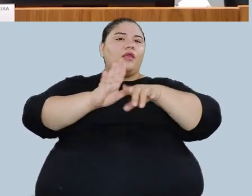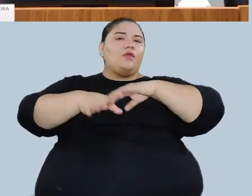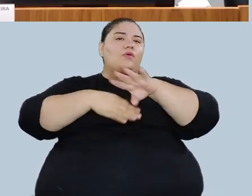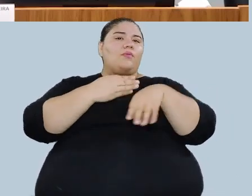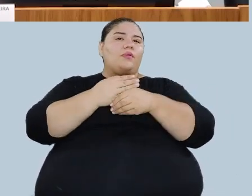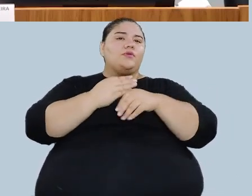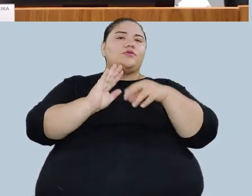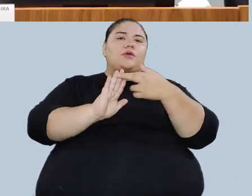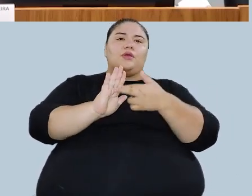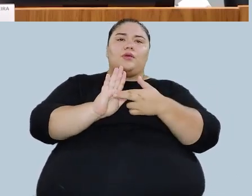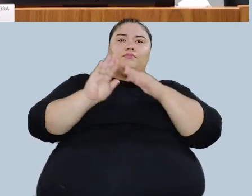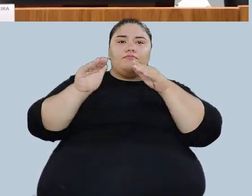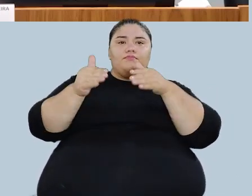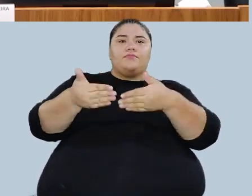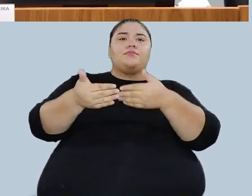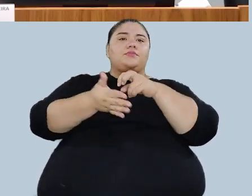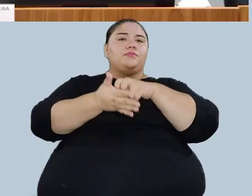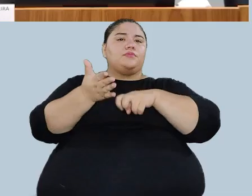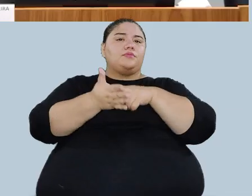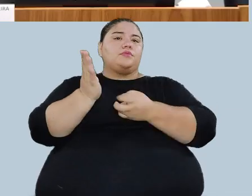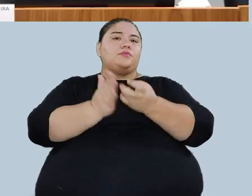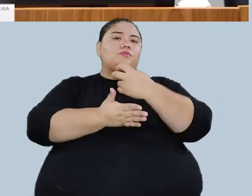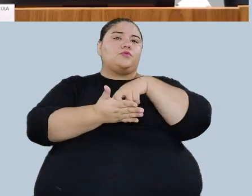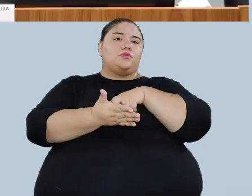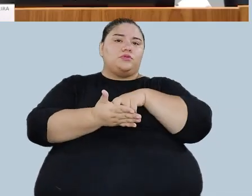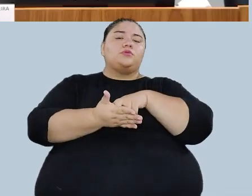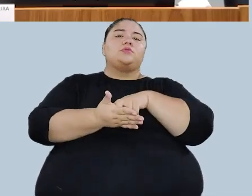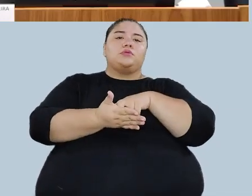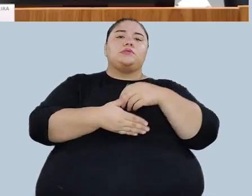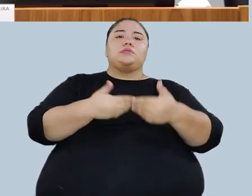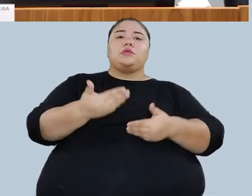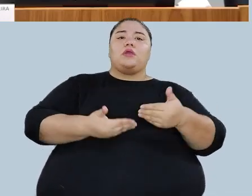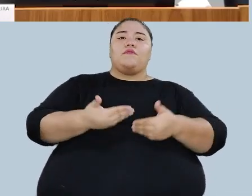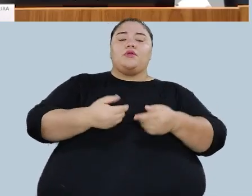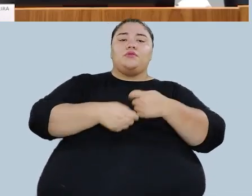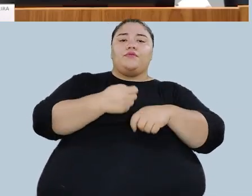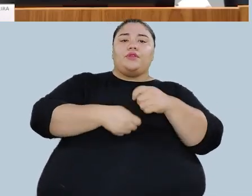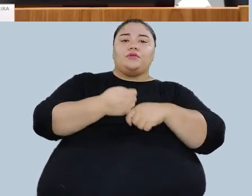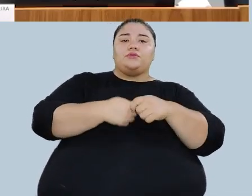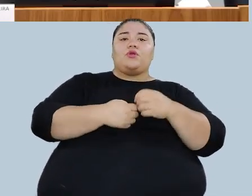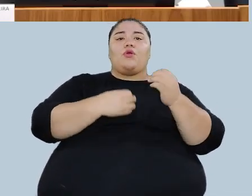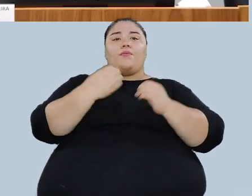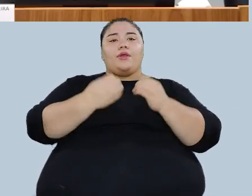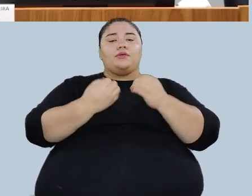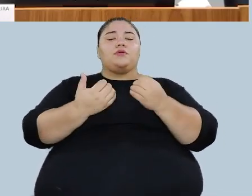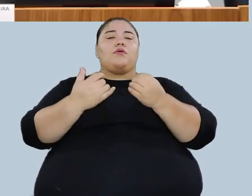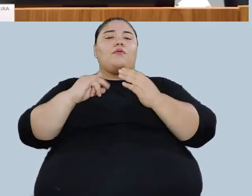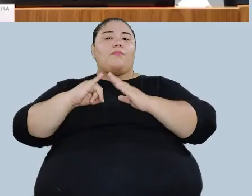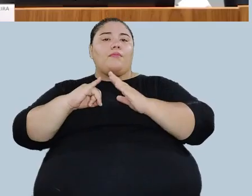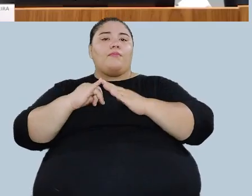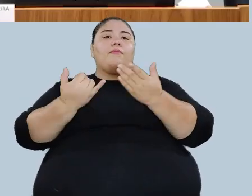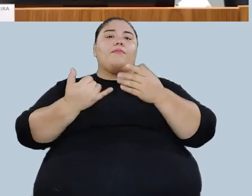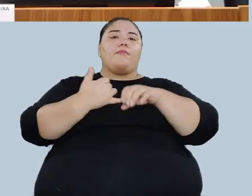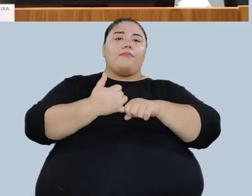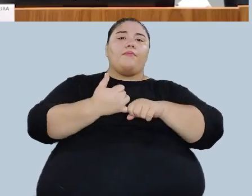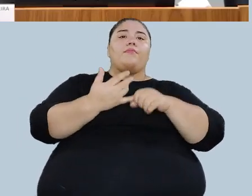complementar, né, sobre regimes específicos de tributação para serviços financeiros, operações com bens imóveis, planos de assistência à saúde e